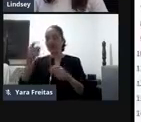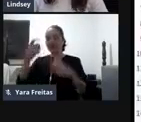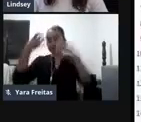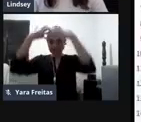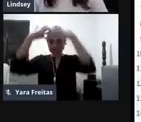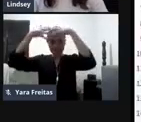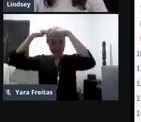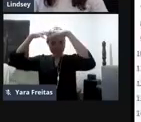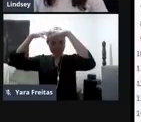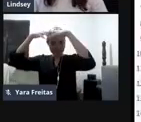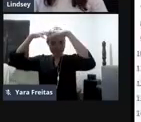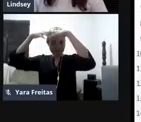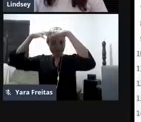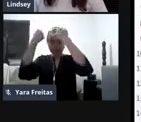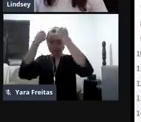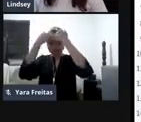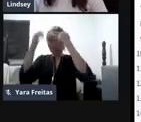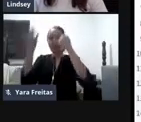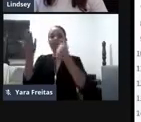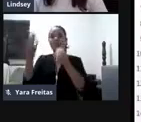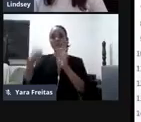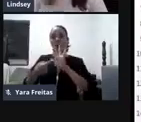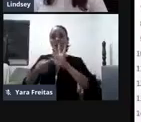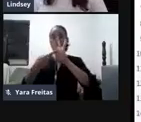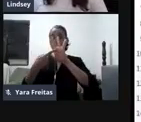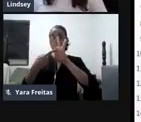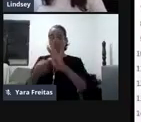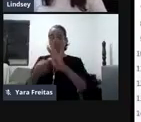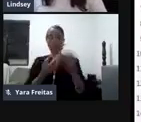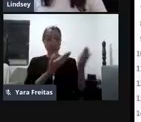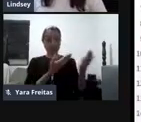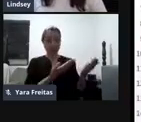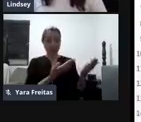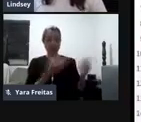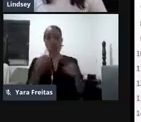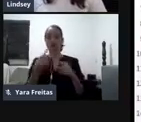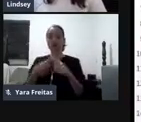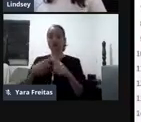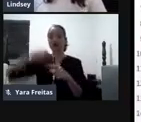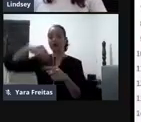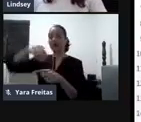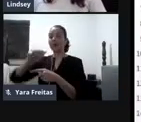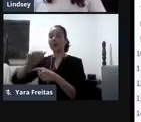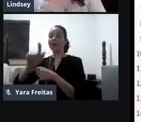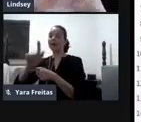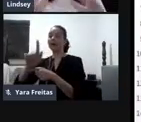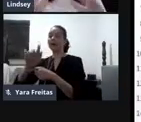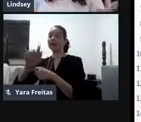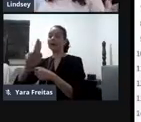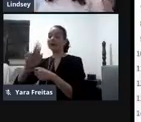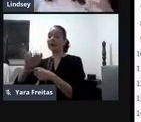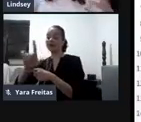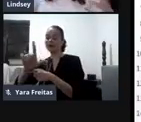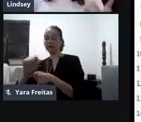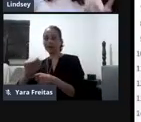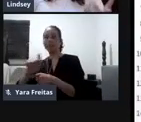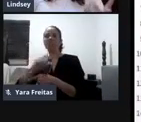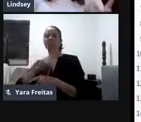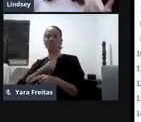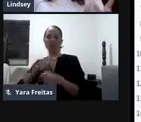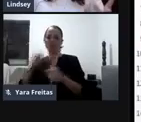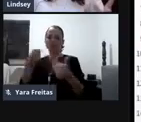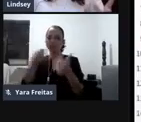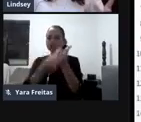porque o Maguila teve uma encefalopatia traumática crônica, que a gente fala, né? Então, pessoas que